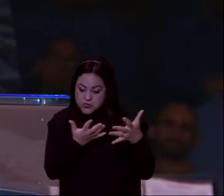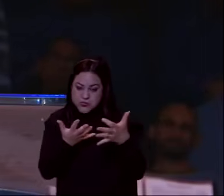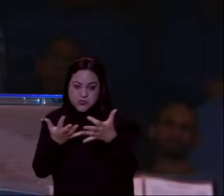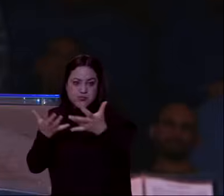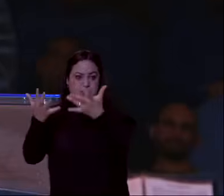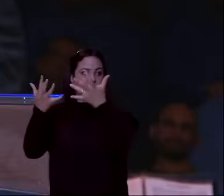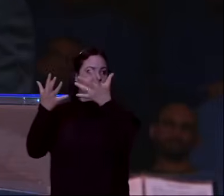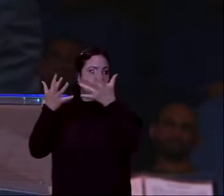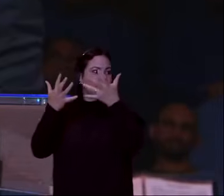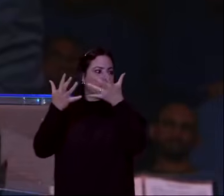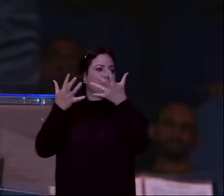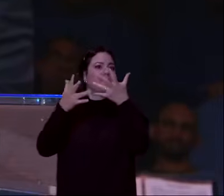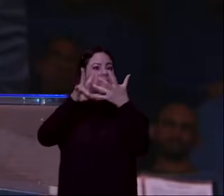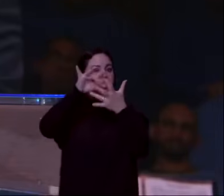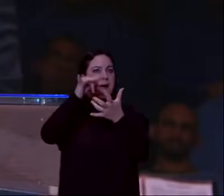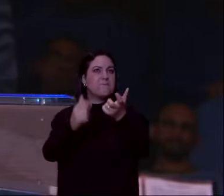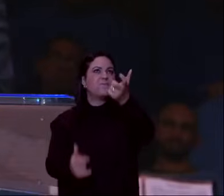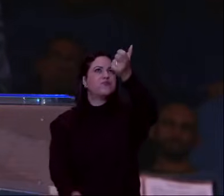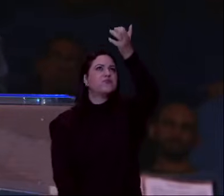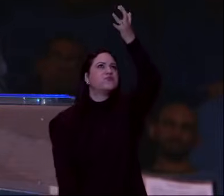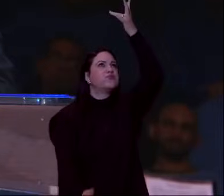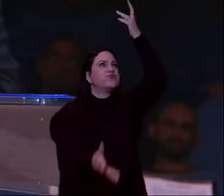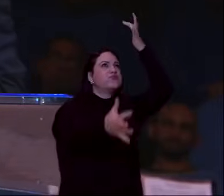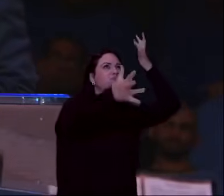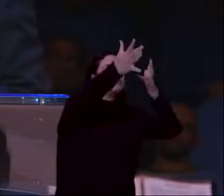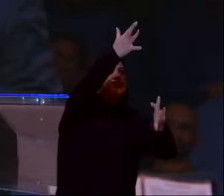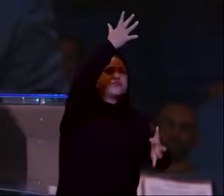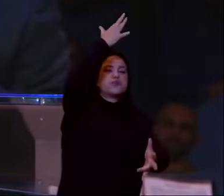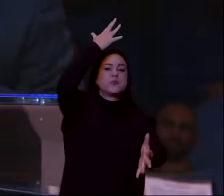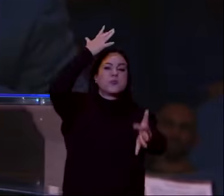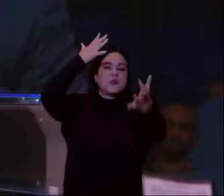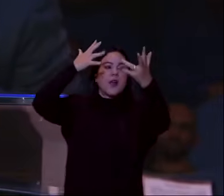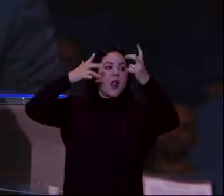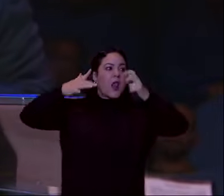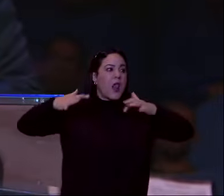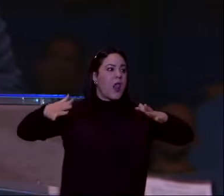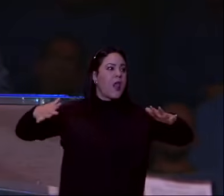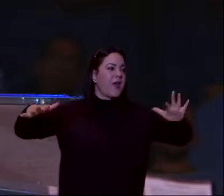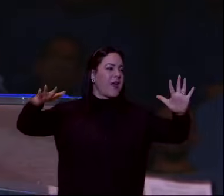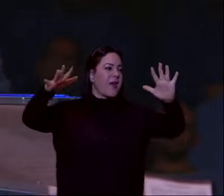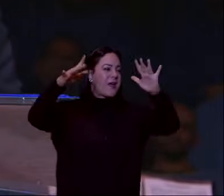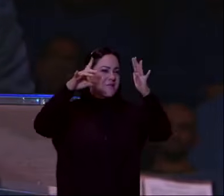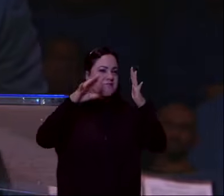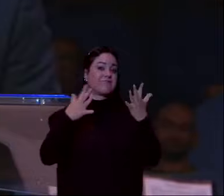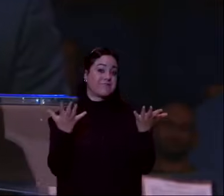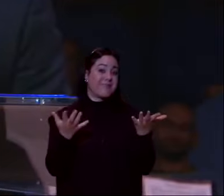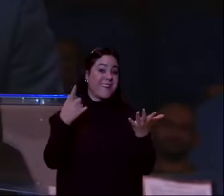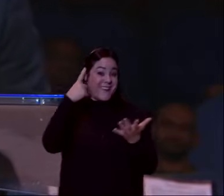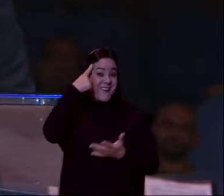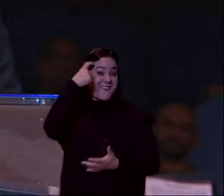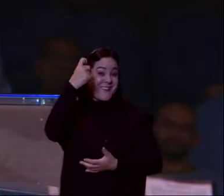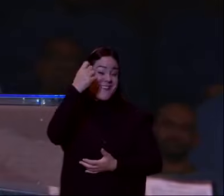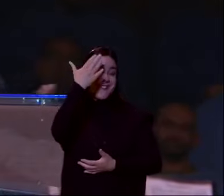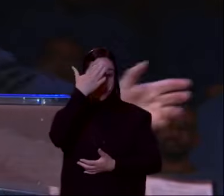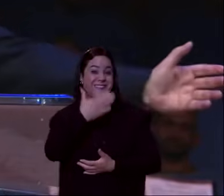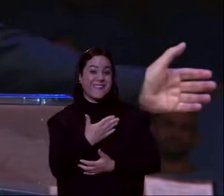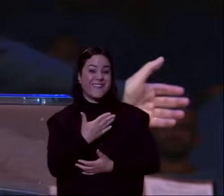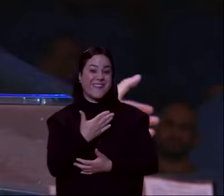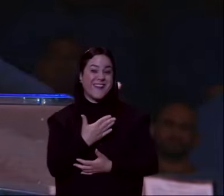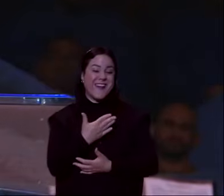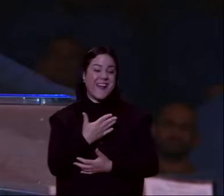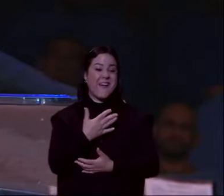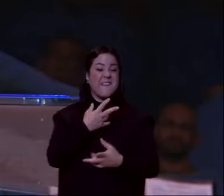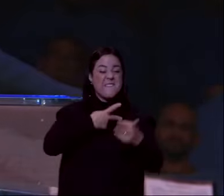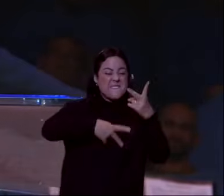oxigênio nele, ele vai levantar labaredas maiores ainda e vai se espalhar. E é essa a ideia desse sinal: